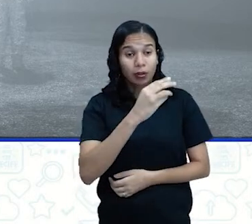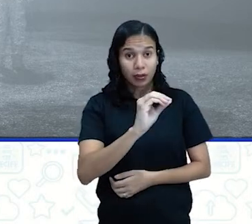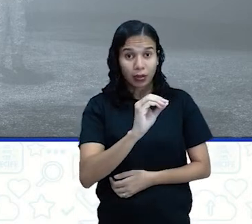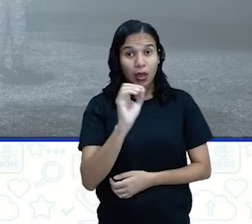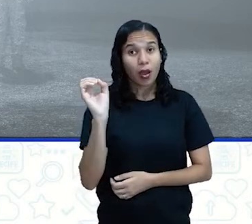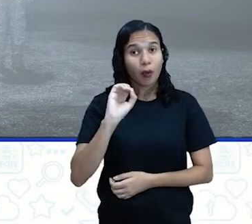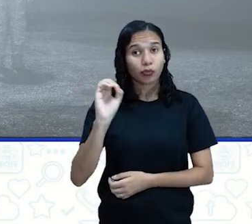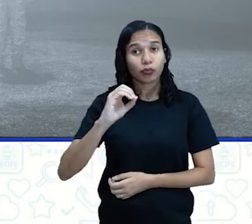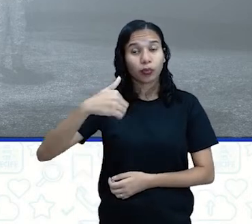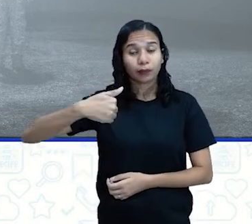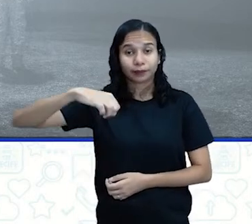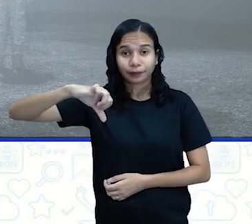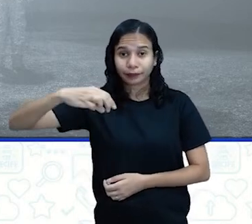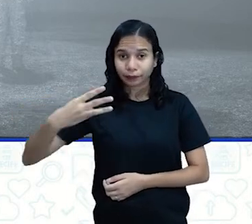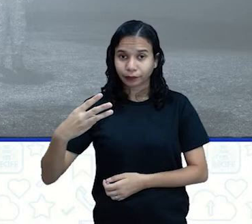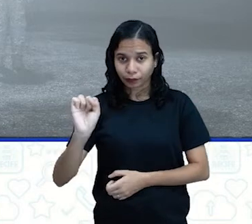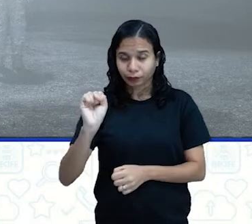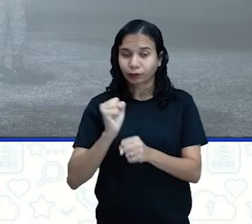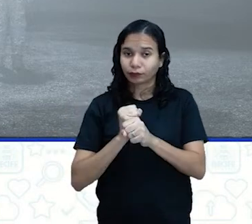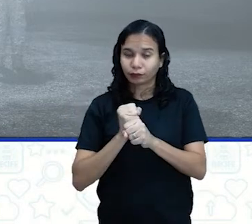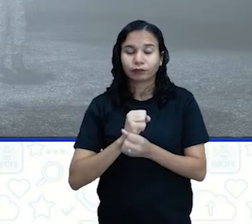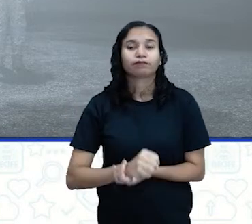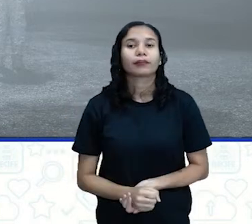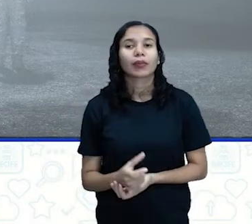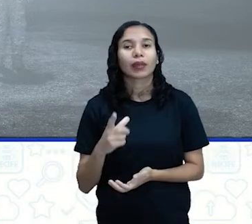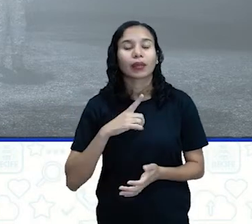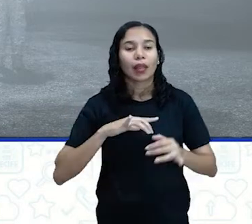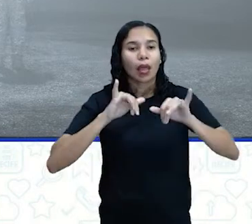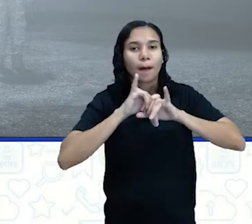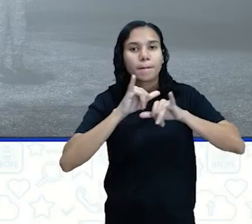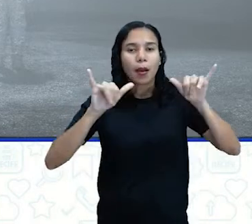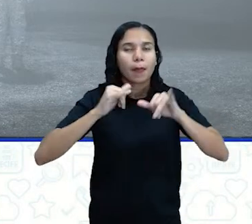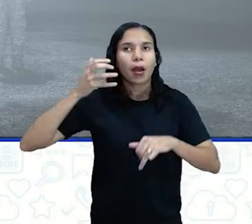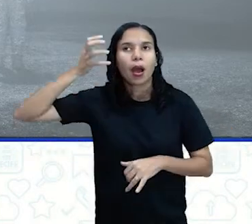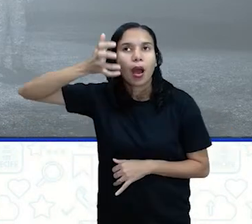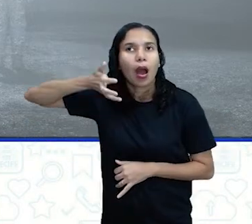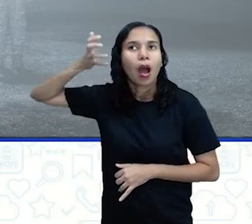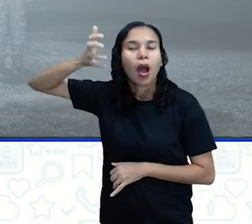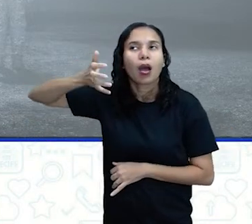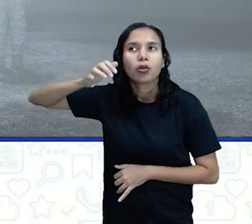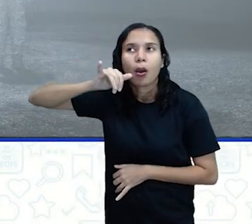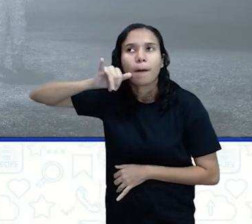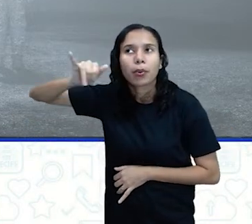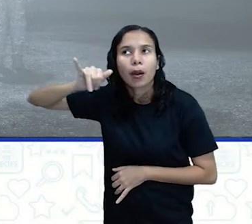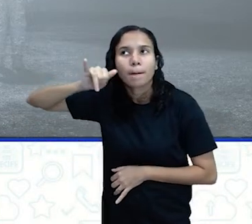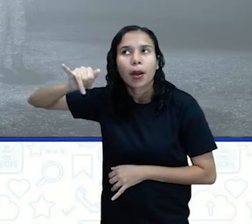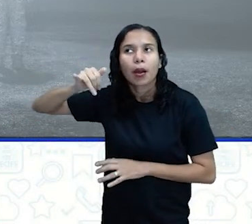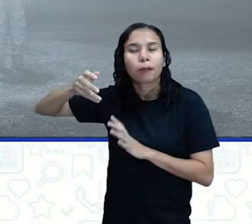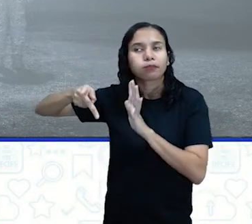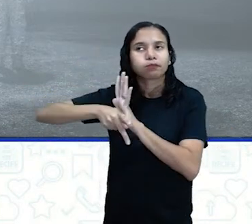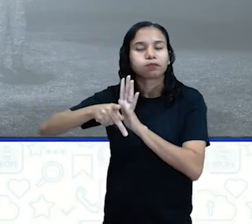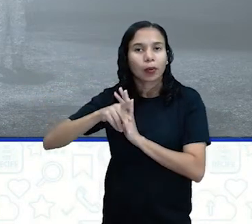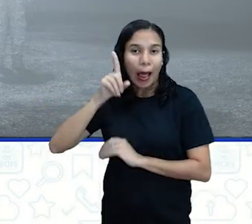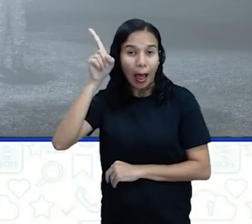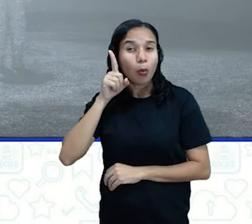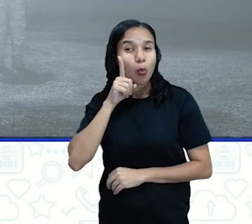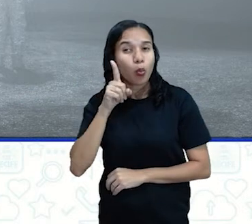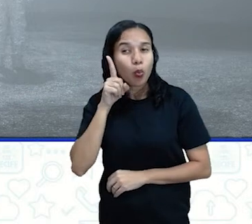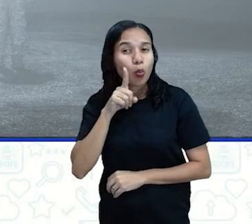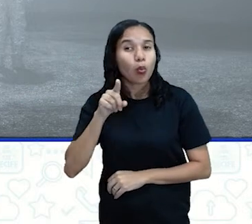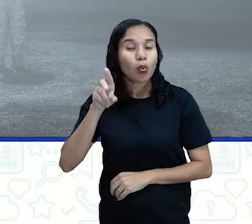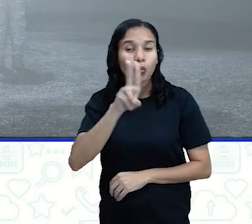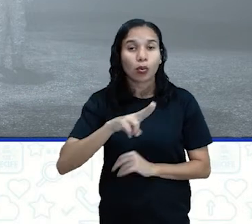de 1938, foi noticiada nas rádios dos Estados Unidos